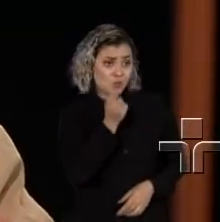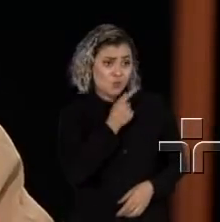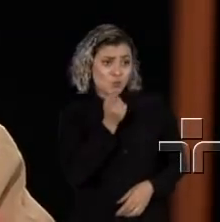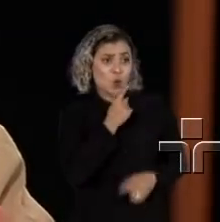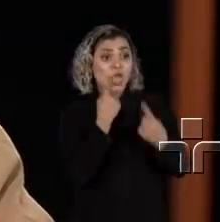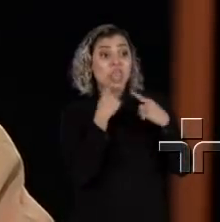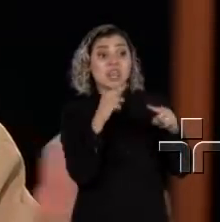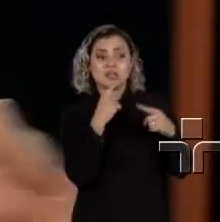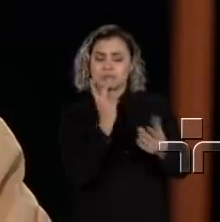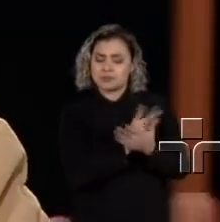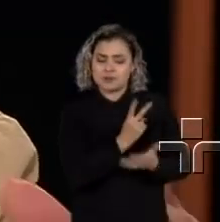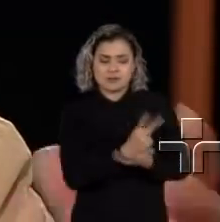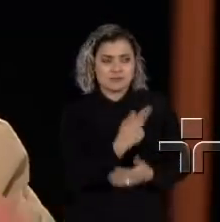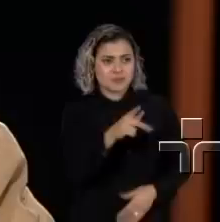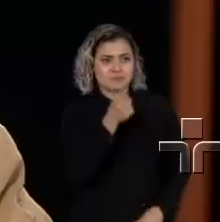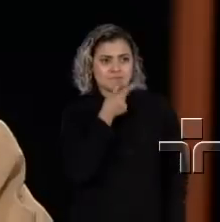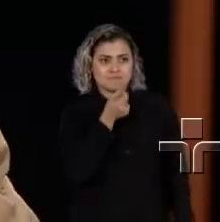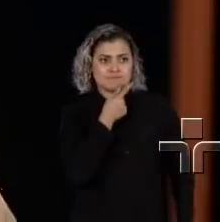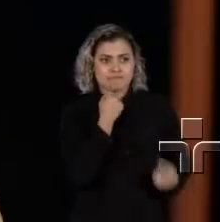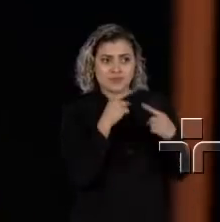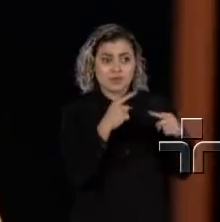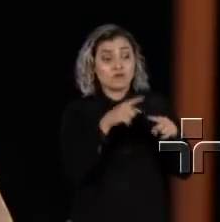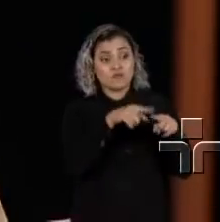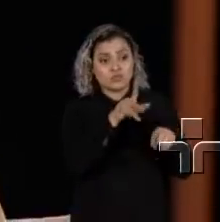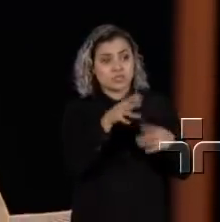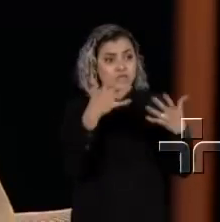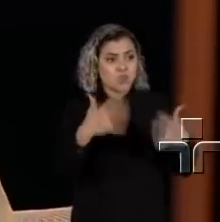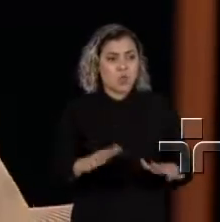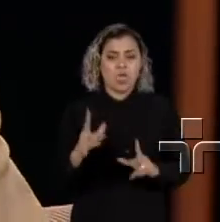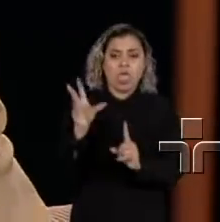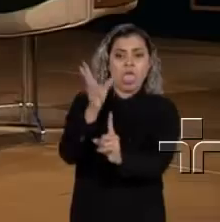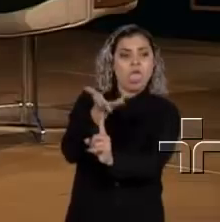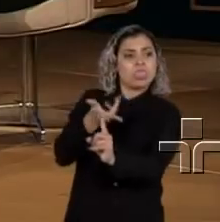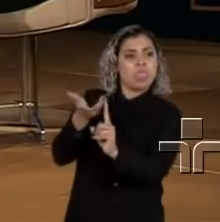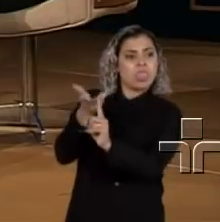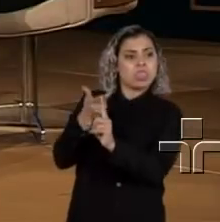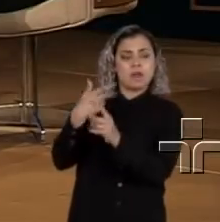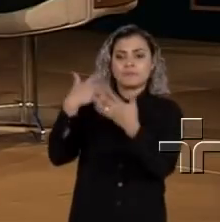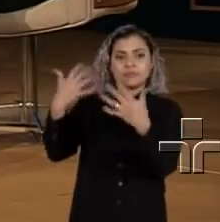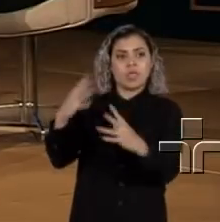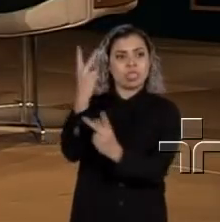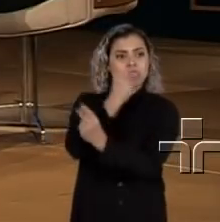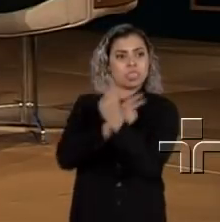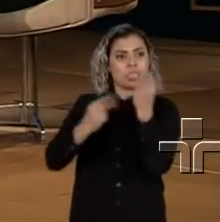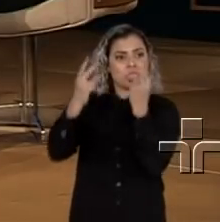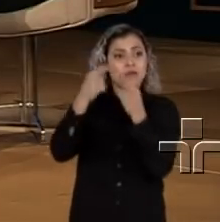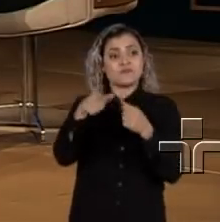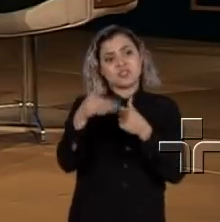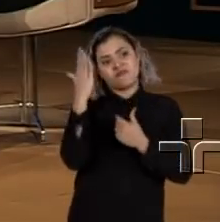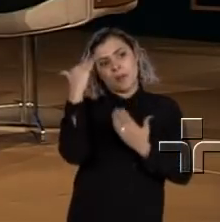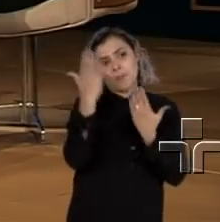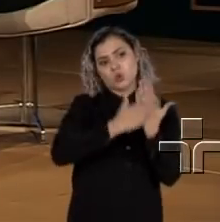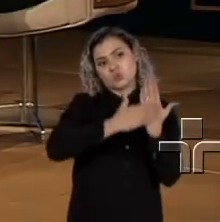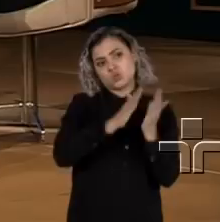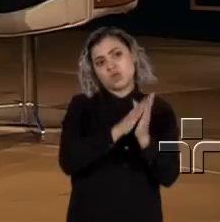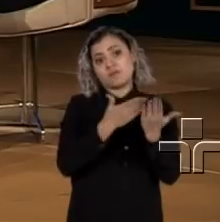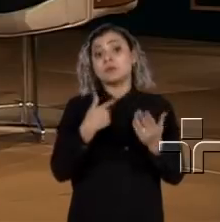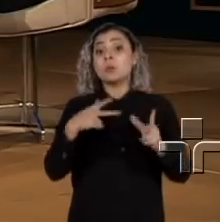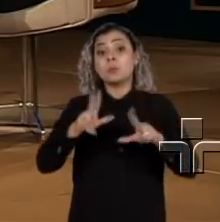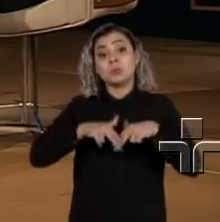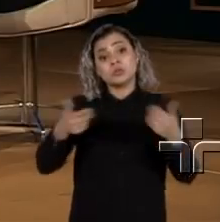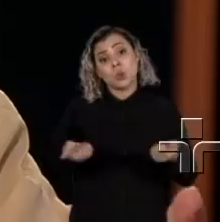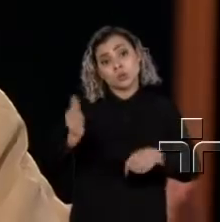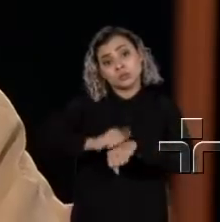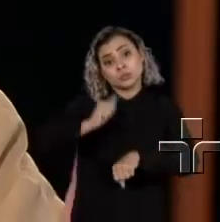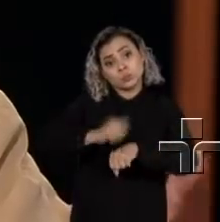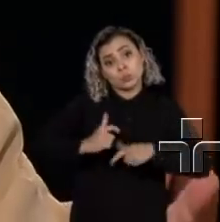crítico, entendeu? Que impede o cara de cair nessas mazelas de capas de revista e etc. Por isso que eu tô duro.